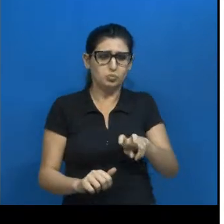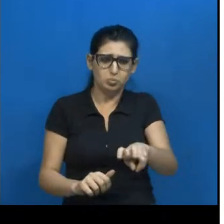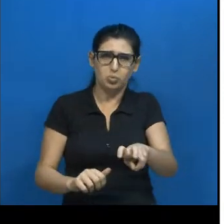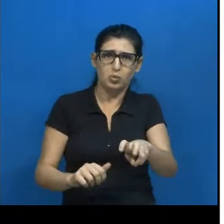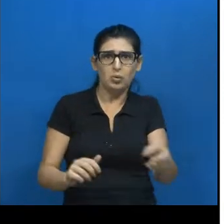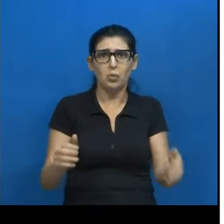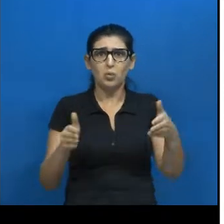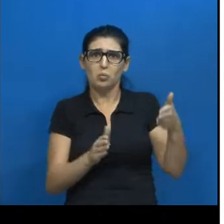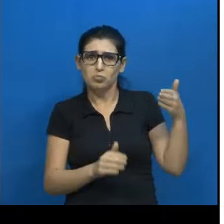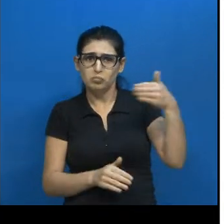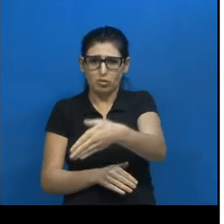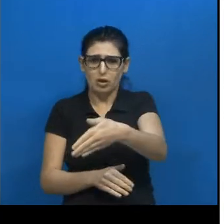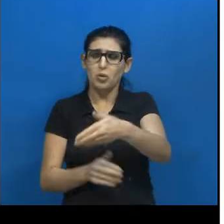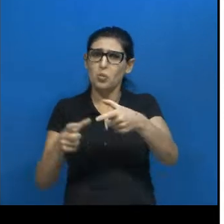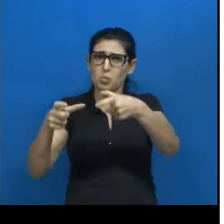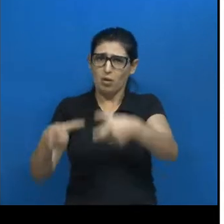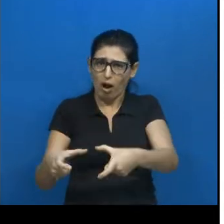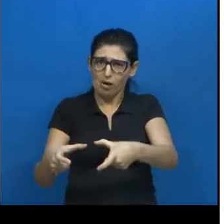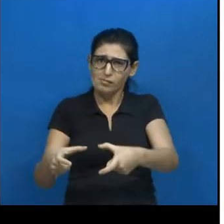E a